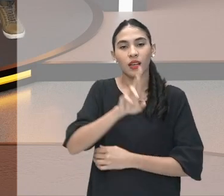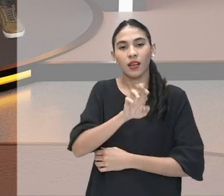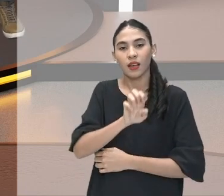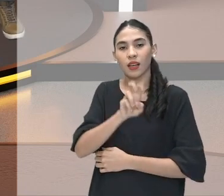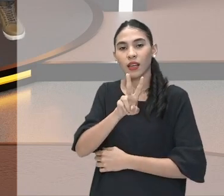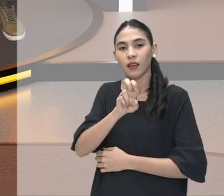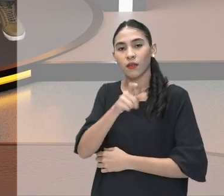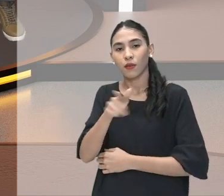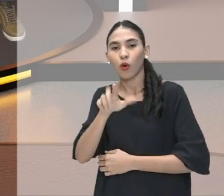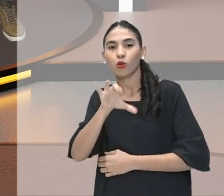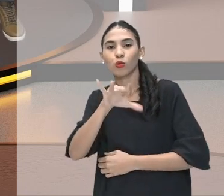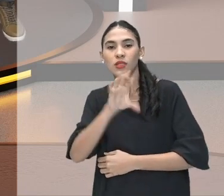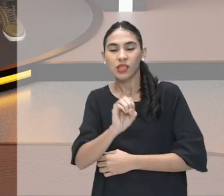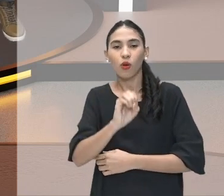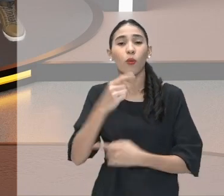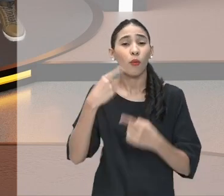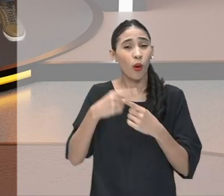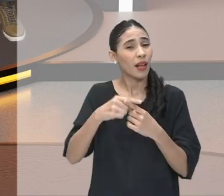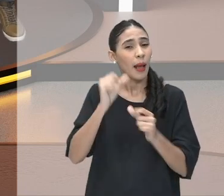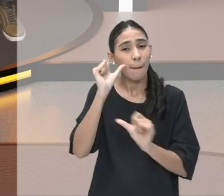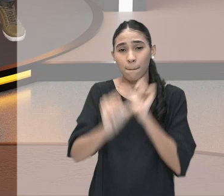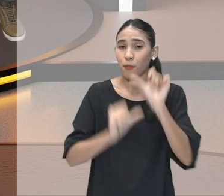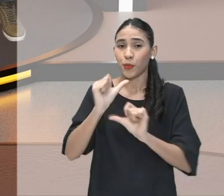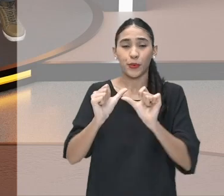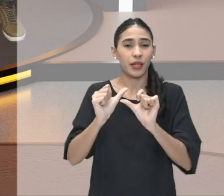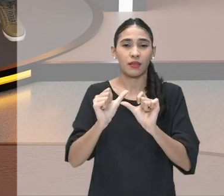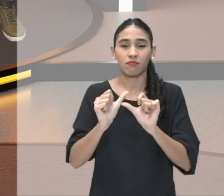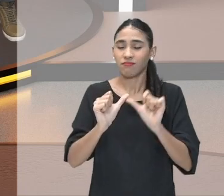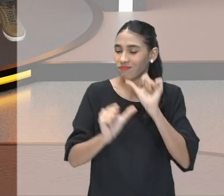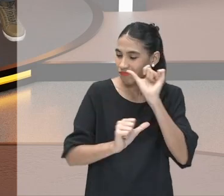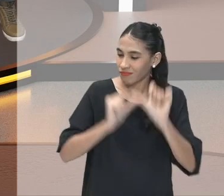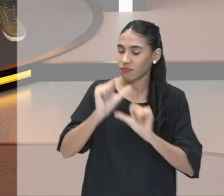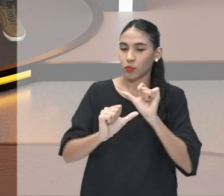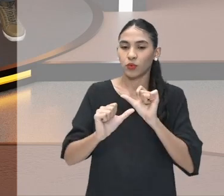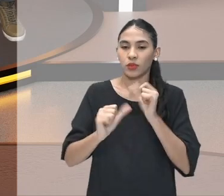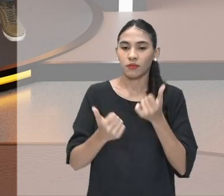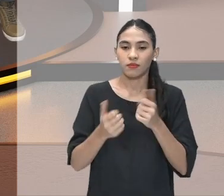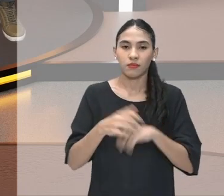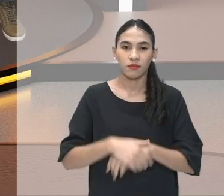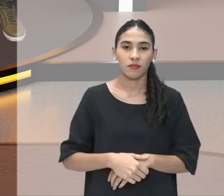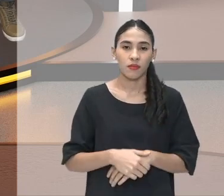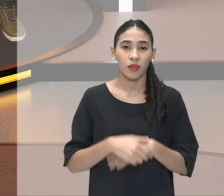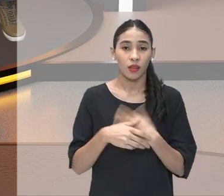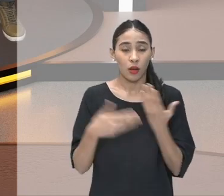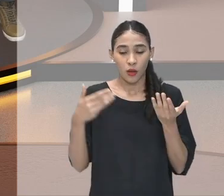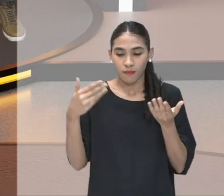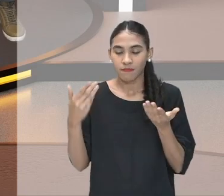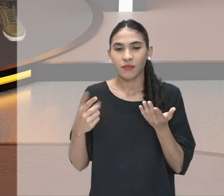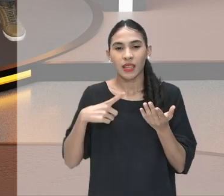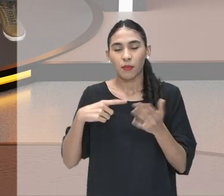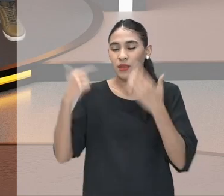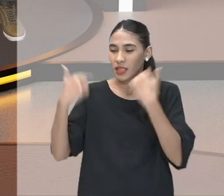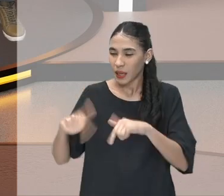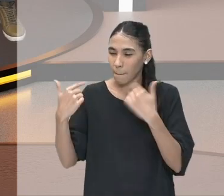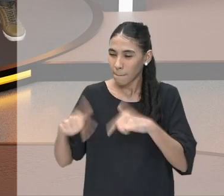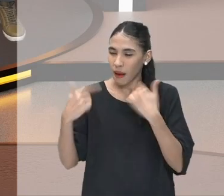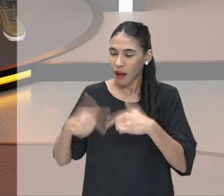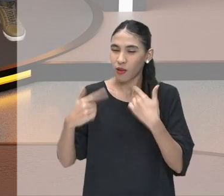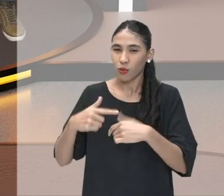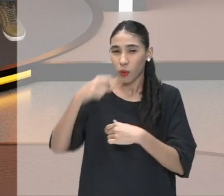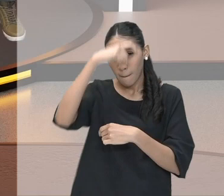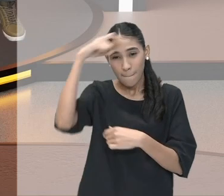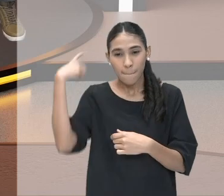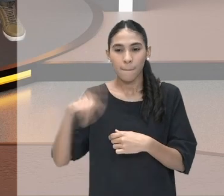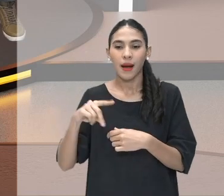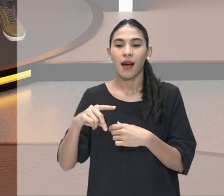mudança radical na forma de produção. Nós vamos produzir muito mais. Produzindo mais, nós vamos baratear o preço do